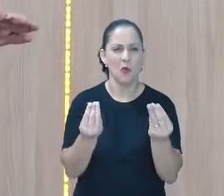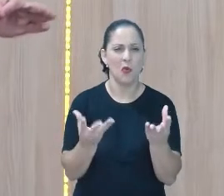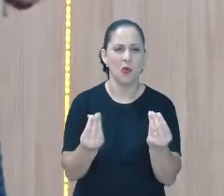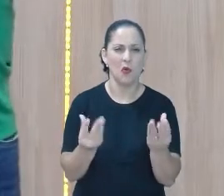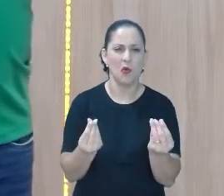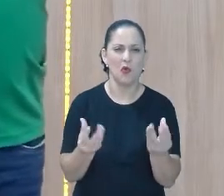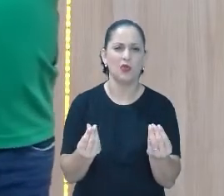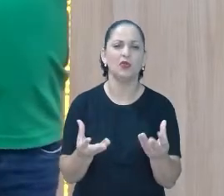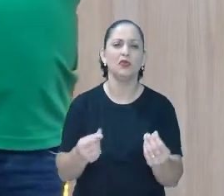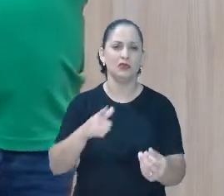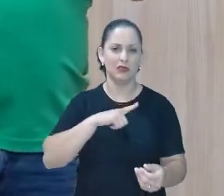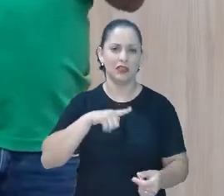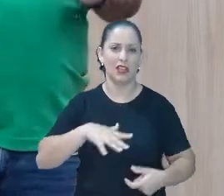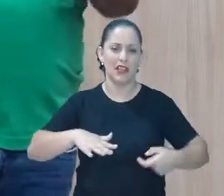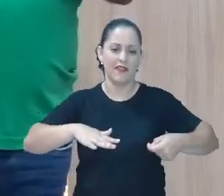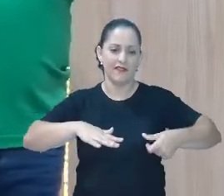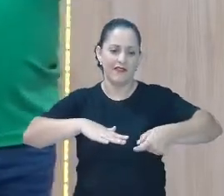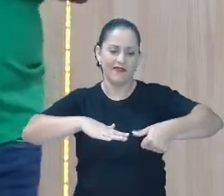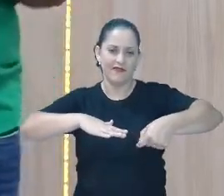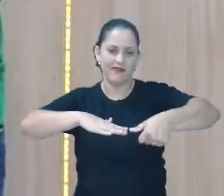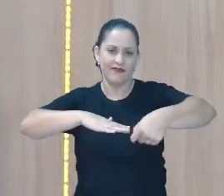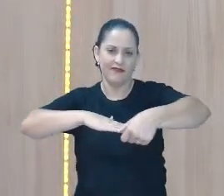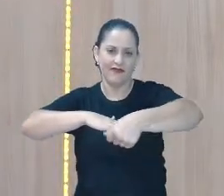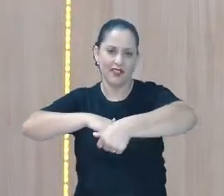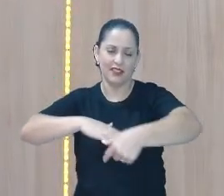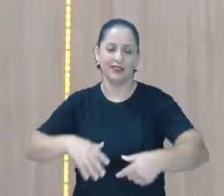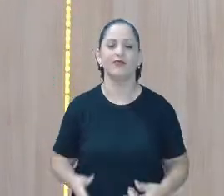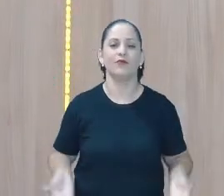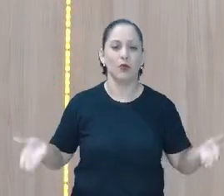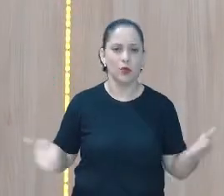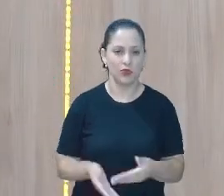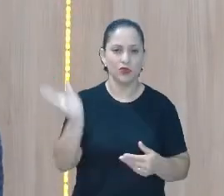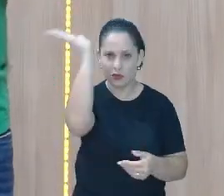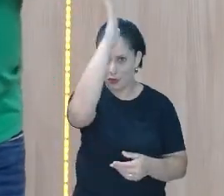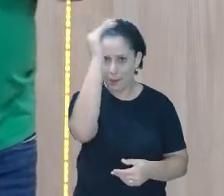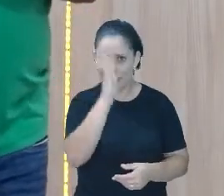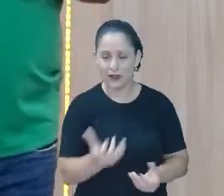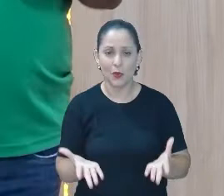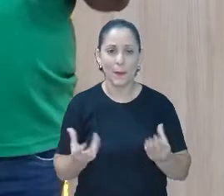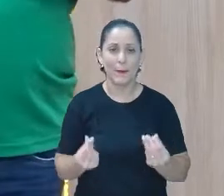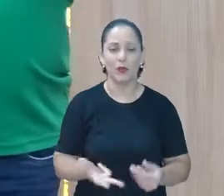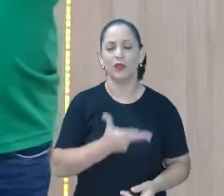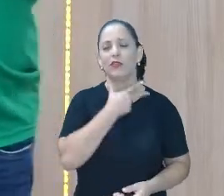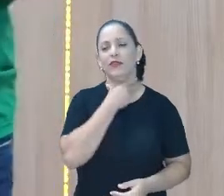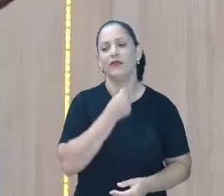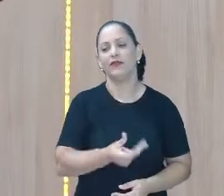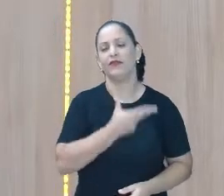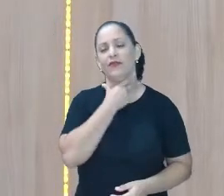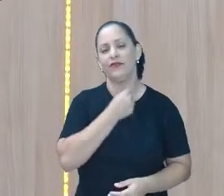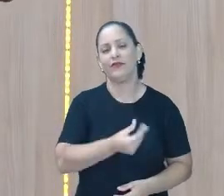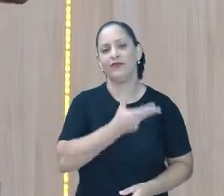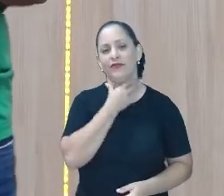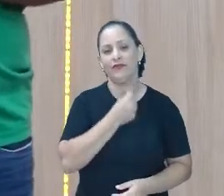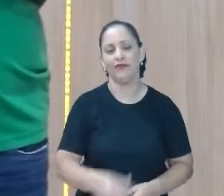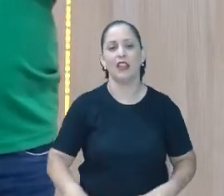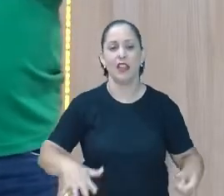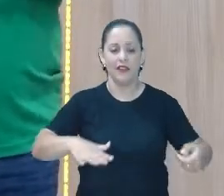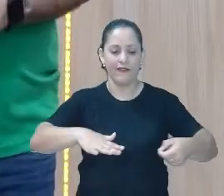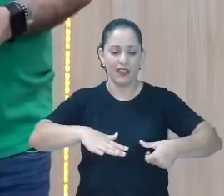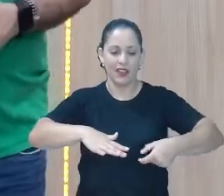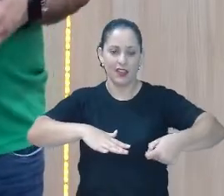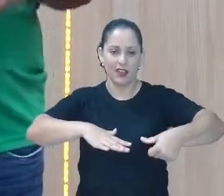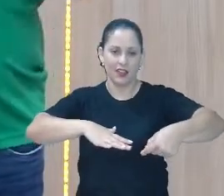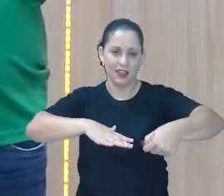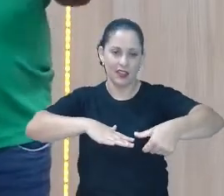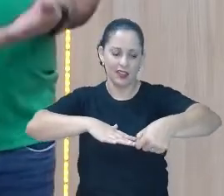news. Então, a gente tem hoje no Brasil e ao redor do mundo também, mas vamos falar especificamente sobre